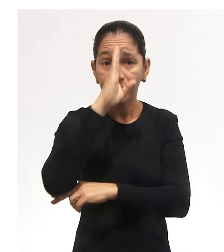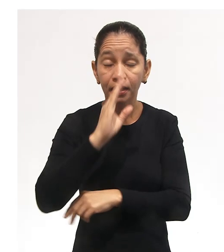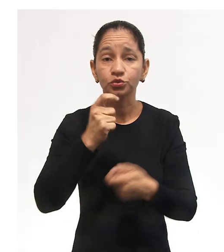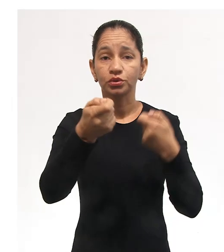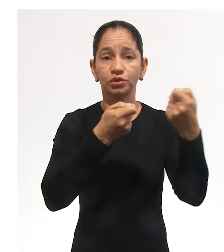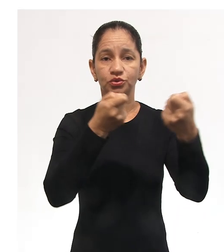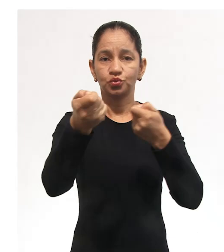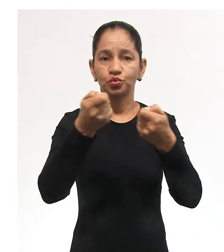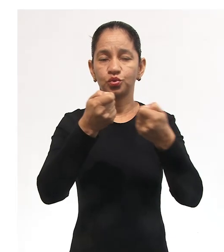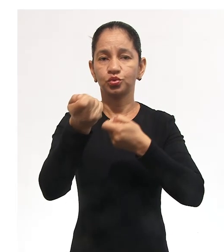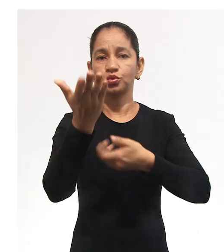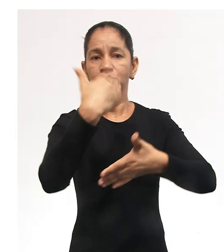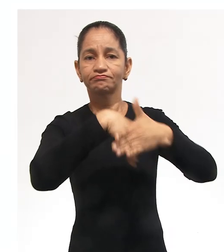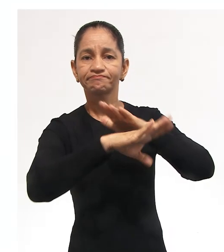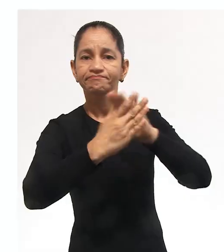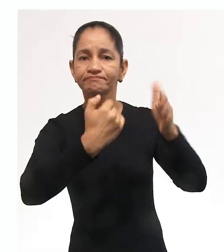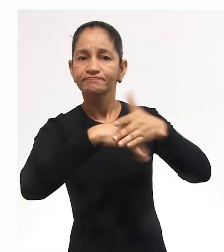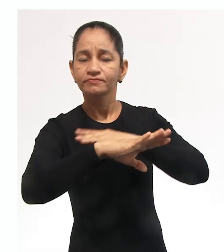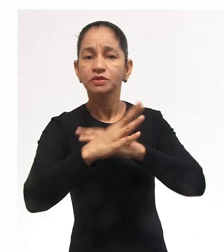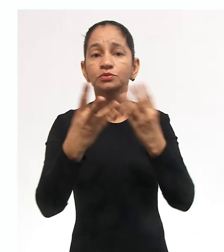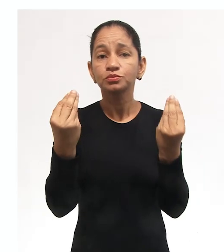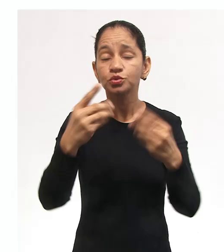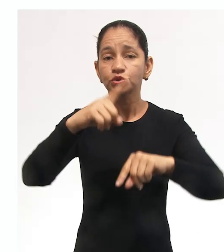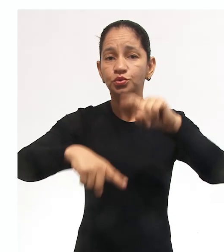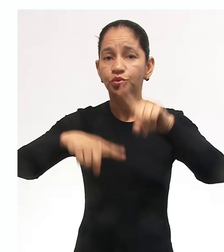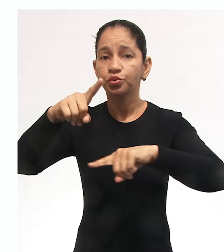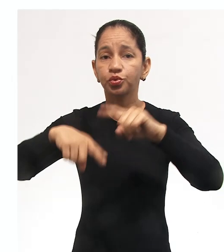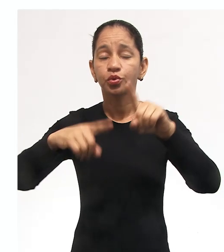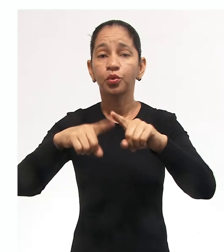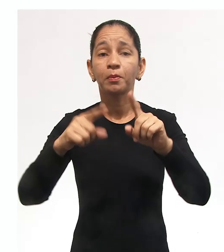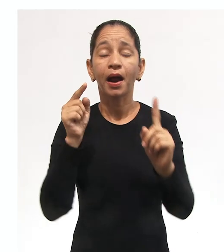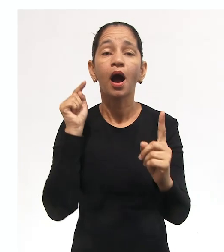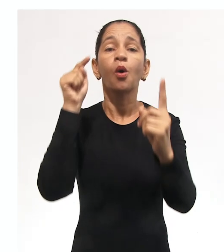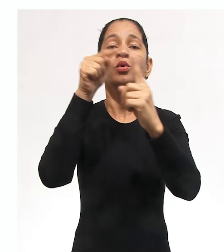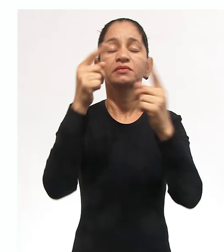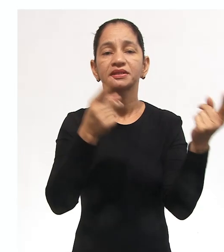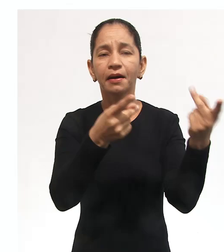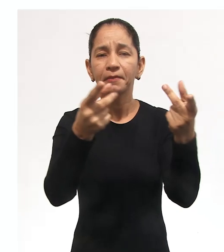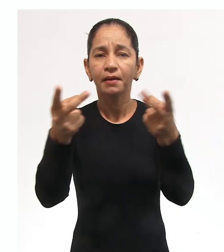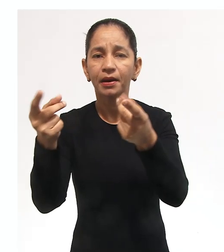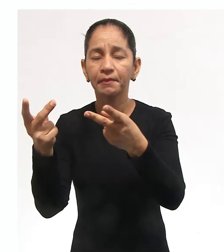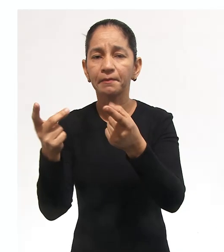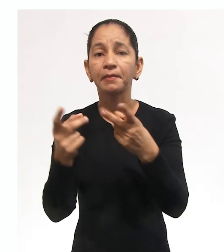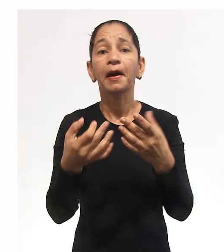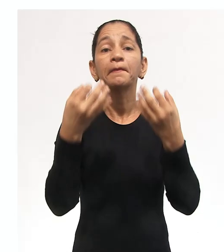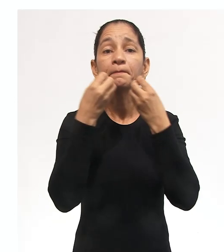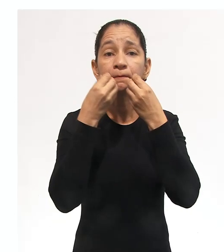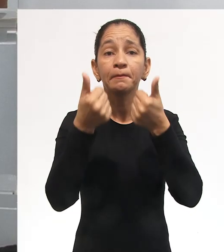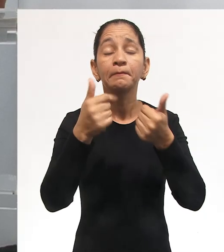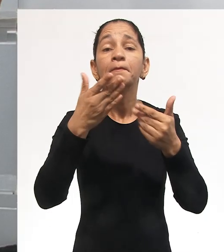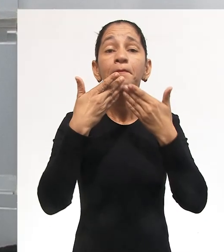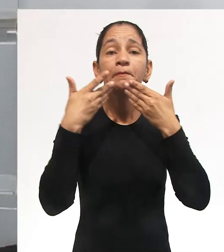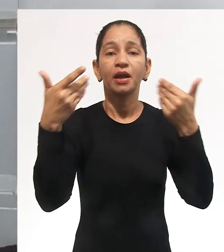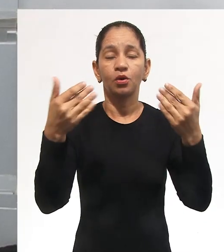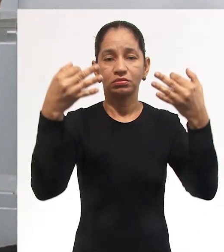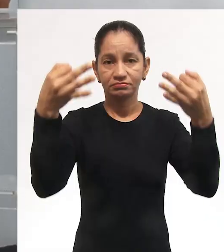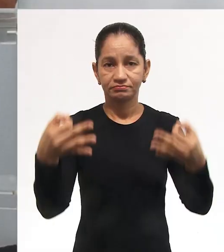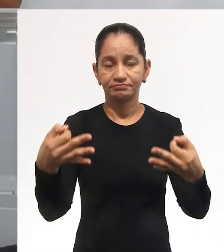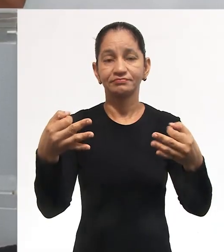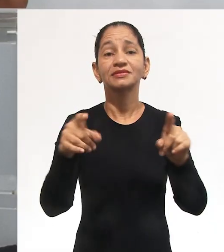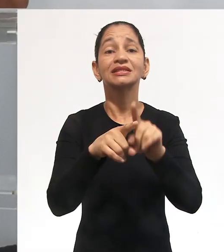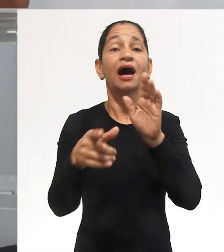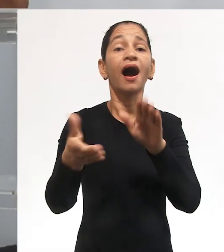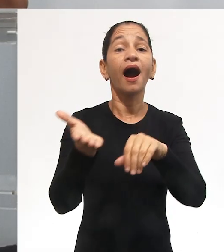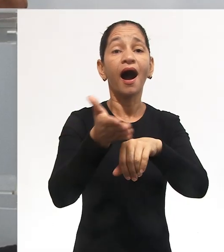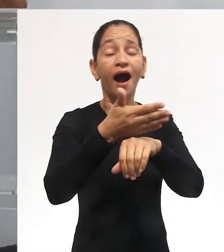gratuita de controle de estoque para otimizar o fluxo de vendas da loja X, tá? Nos itens